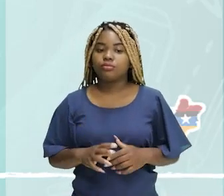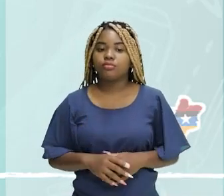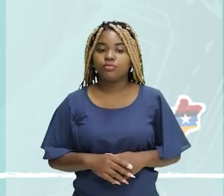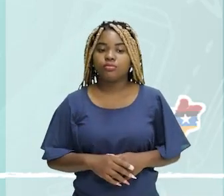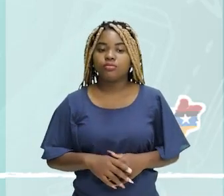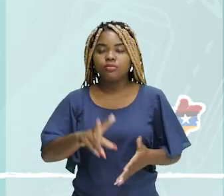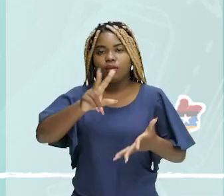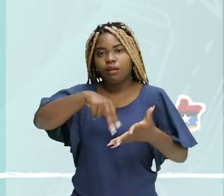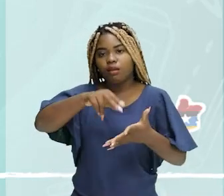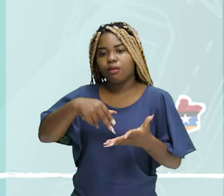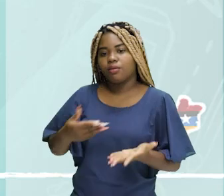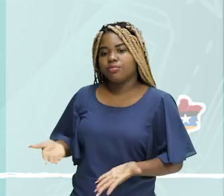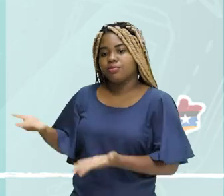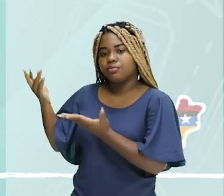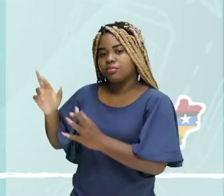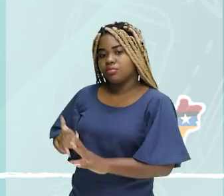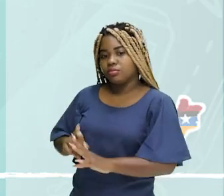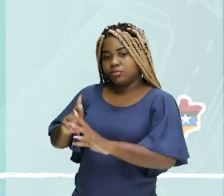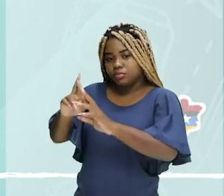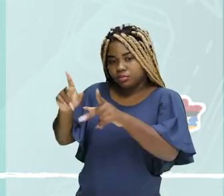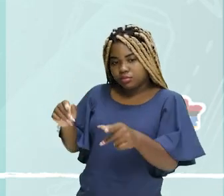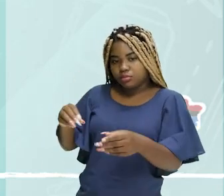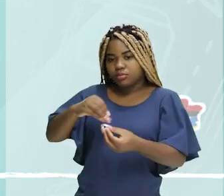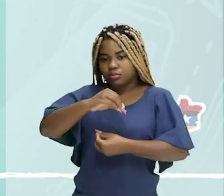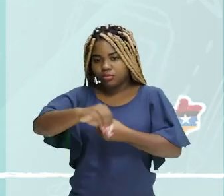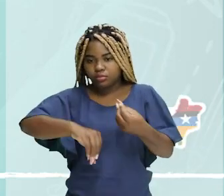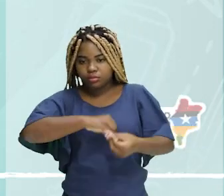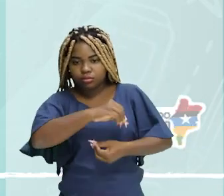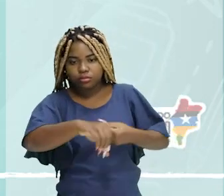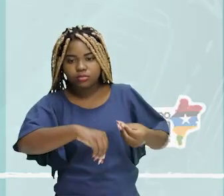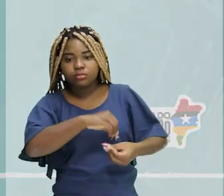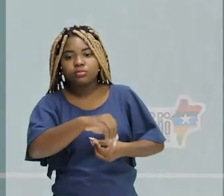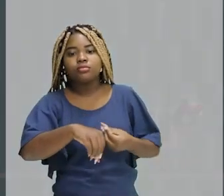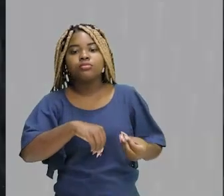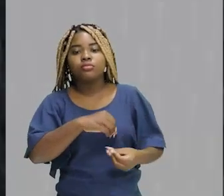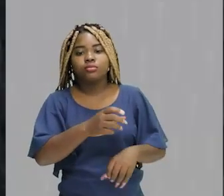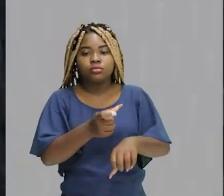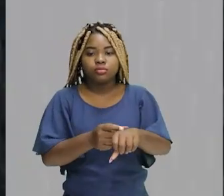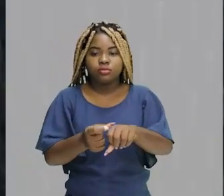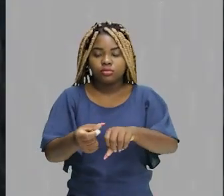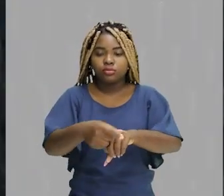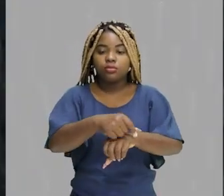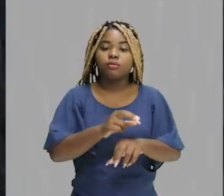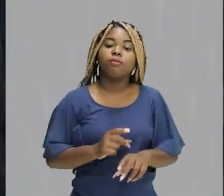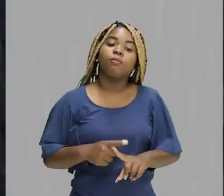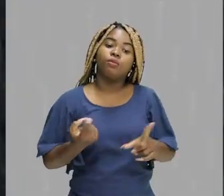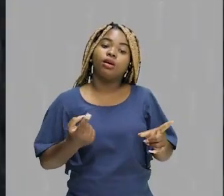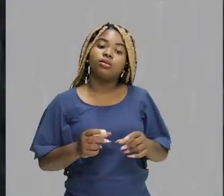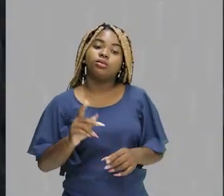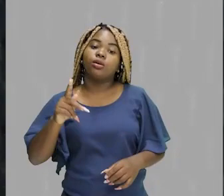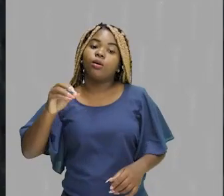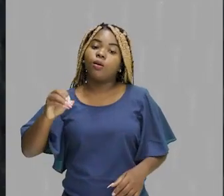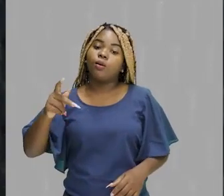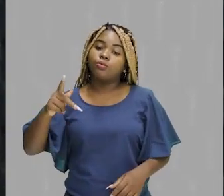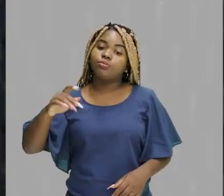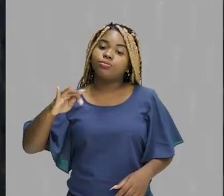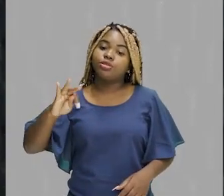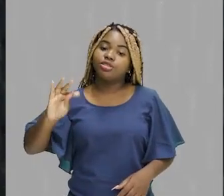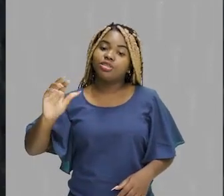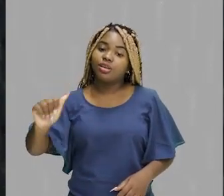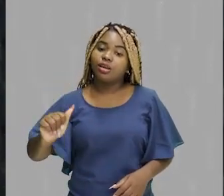diferença entre substâncias de mesma fórmula molecular, mas com atividades ópticas diferentes. Nós vamos chamar de